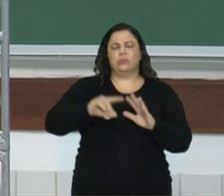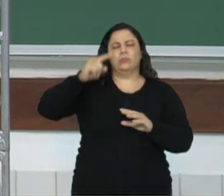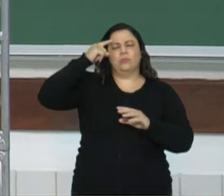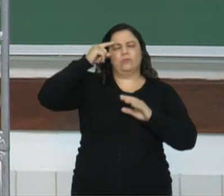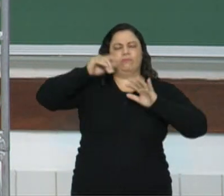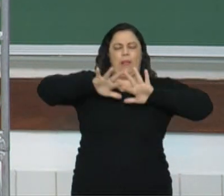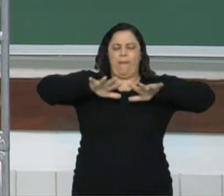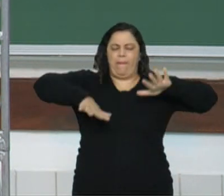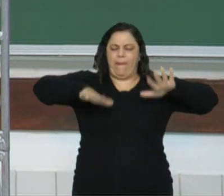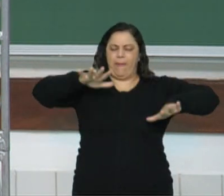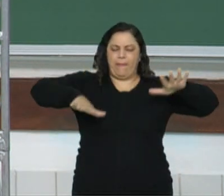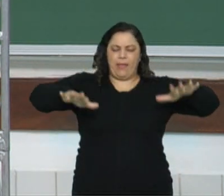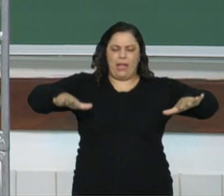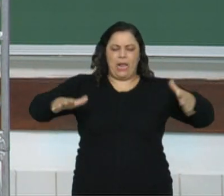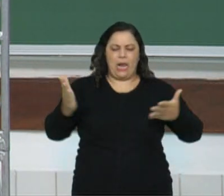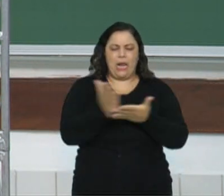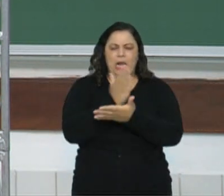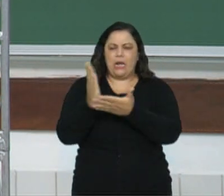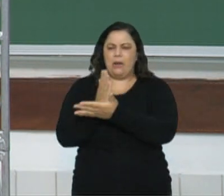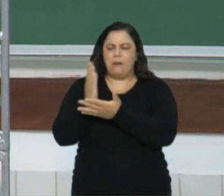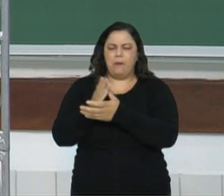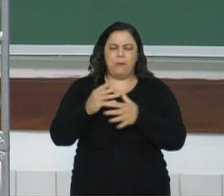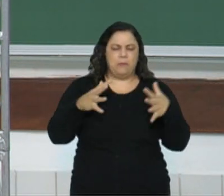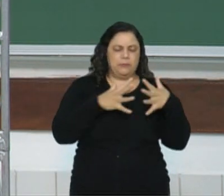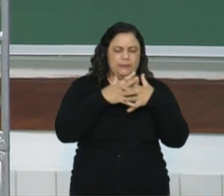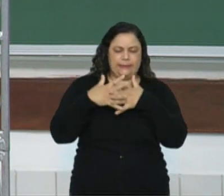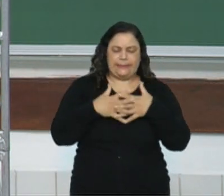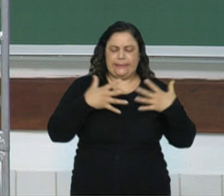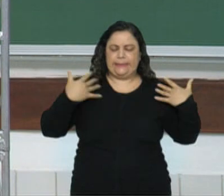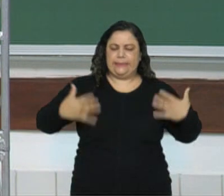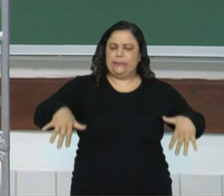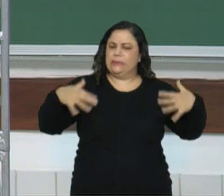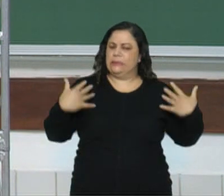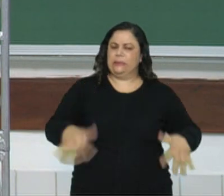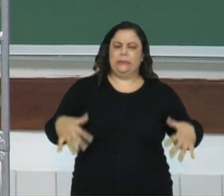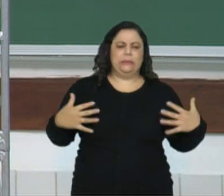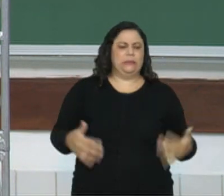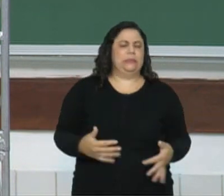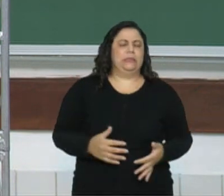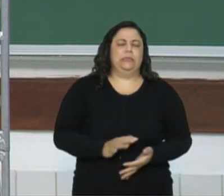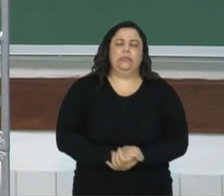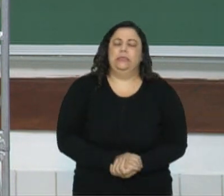mesa aquele monte de livro, você vai olhar, não vou dar conta, é muita coisa.